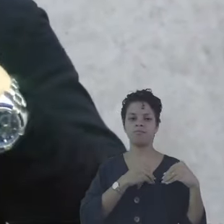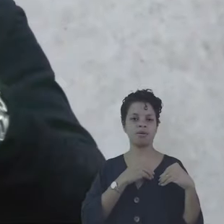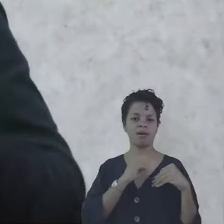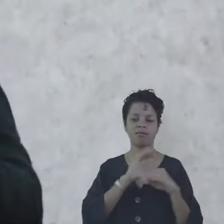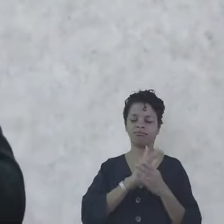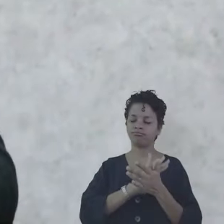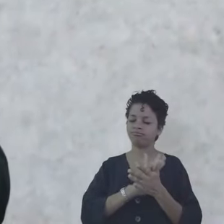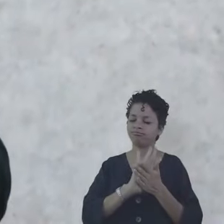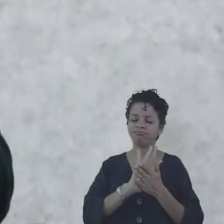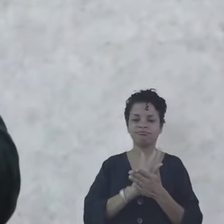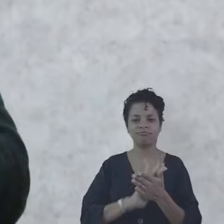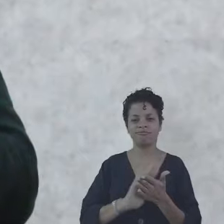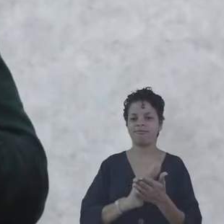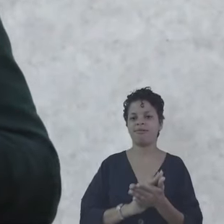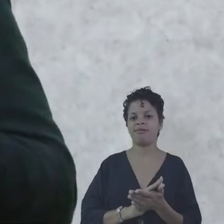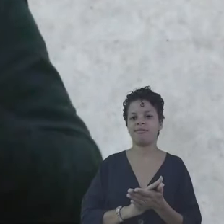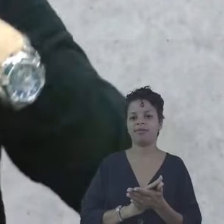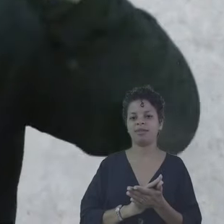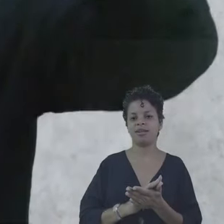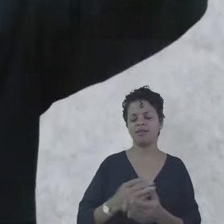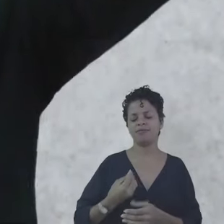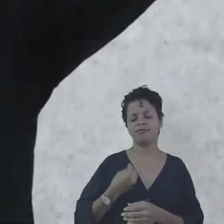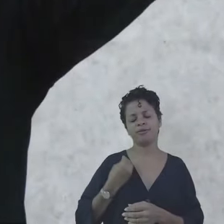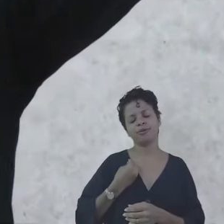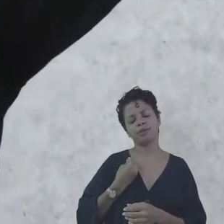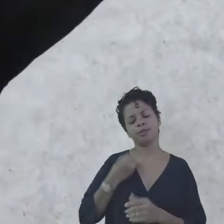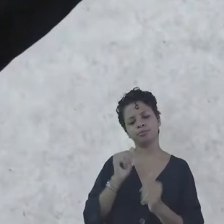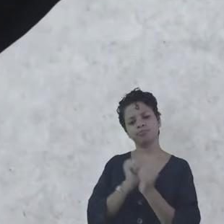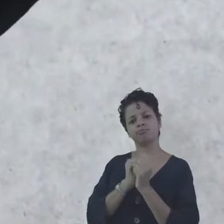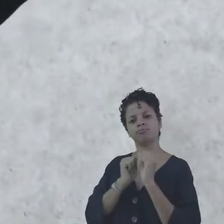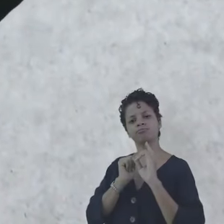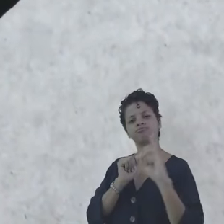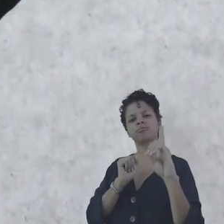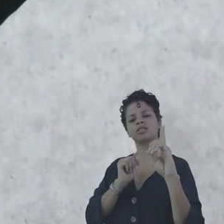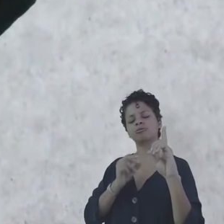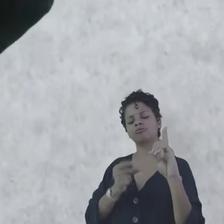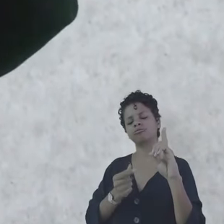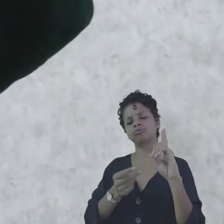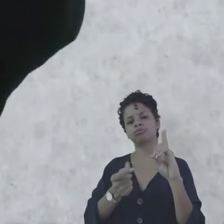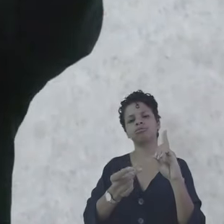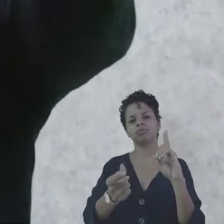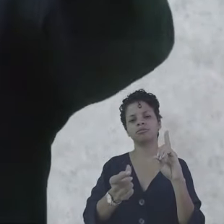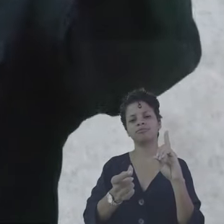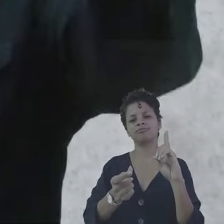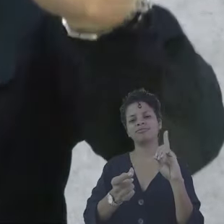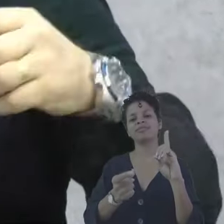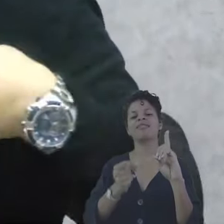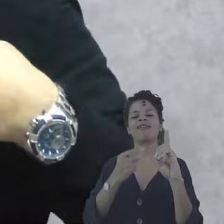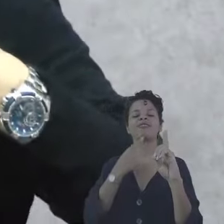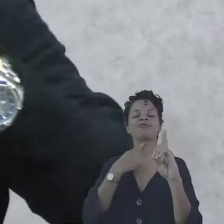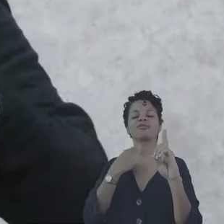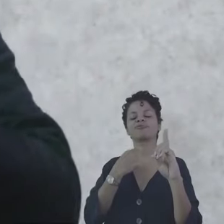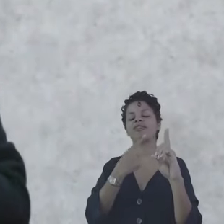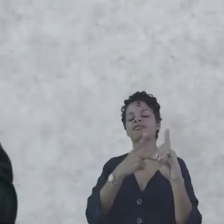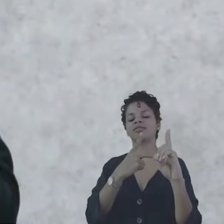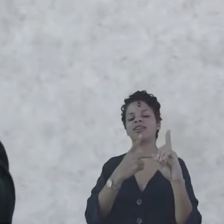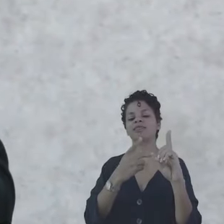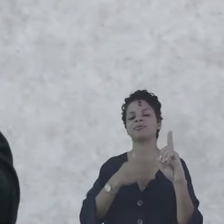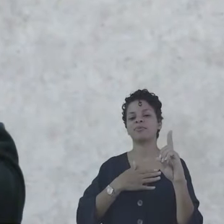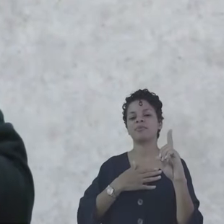nosso coração, e viveremos com Deus para sempre, por toda a eternidade, porque essa é a vontade de Deus para